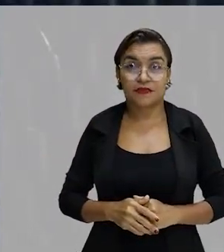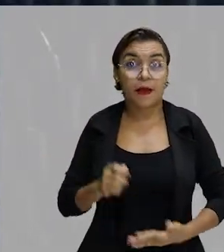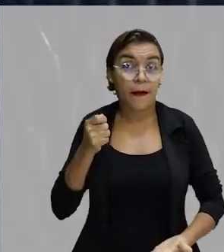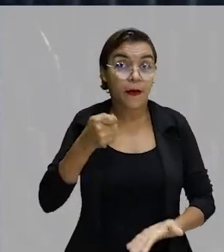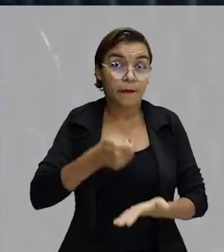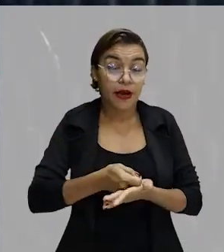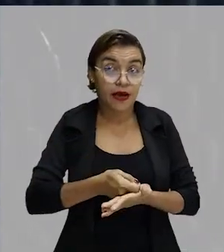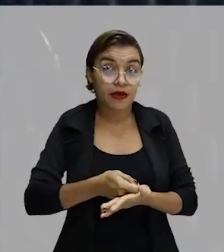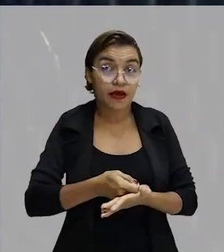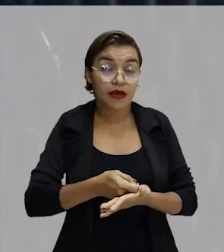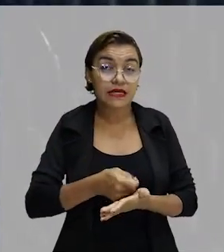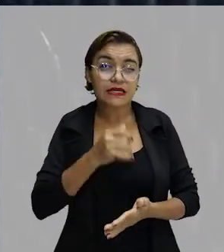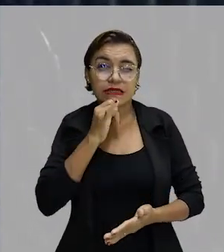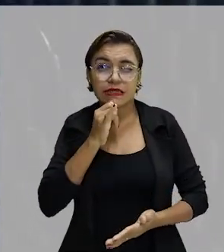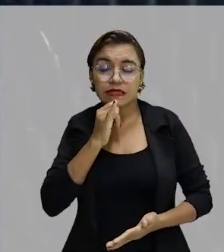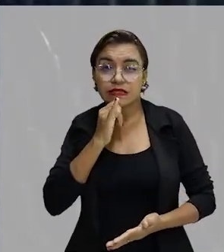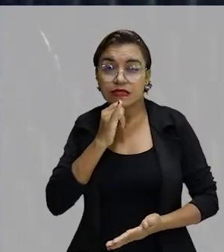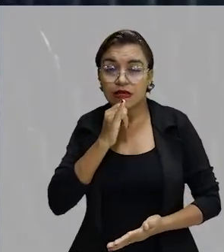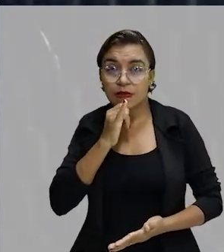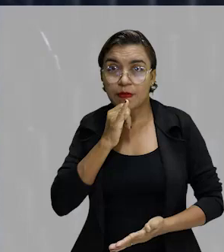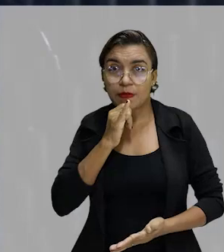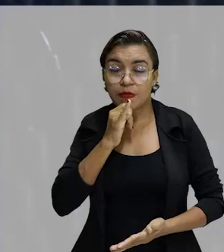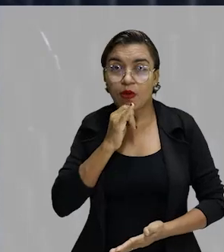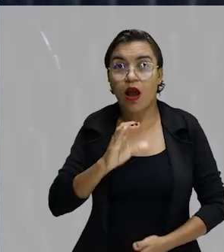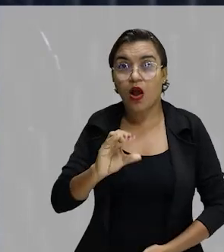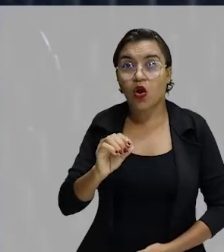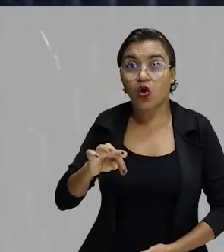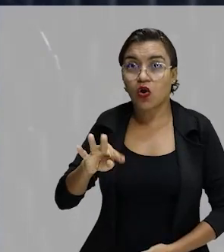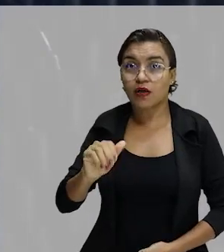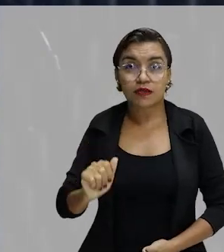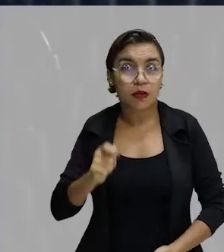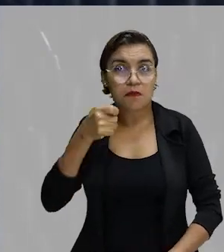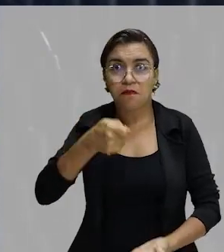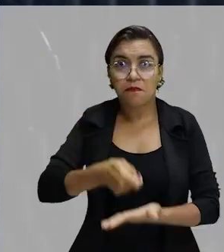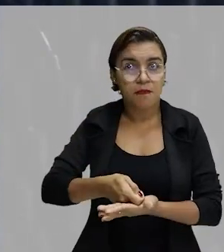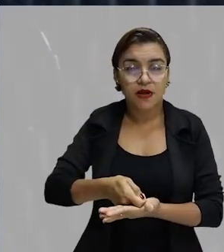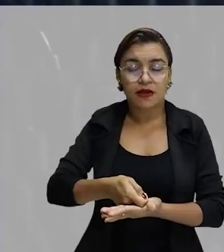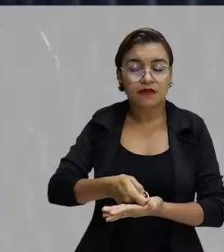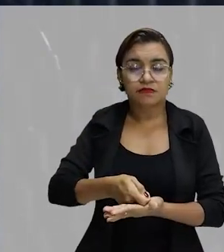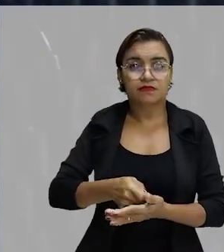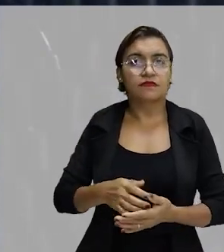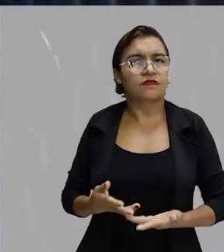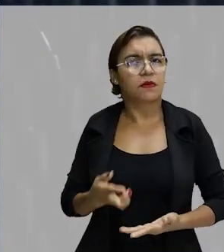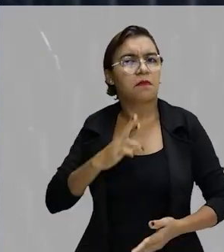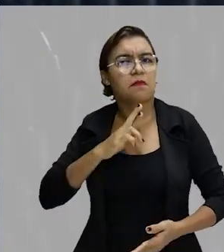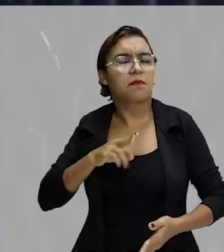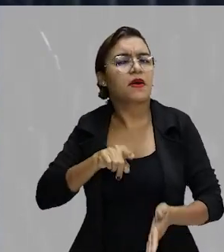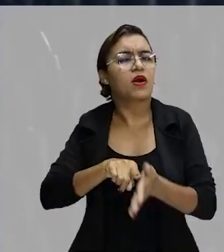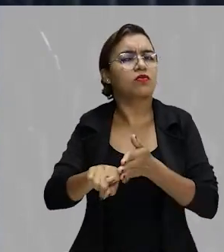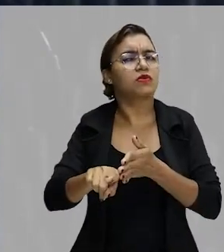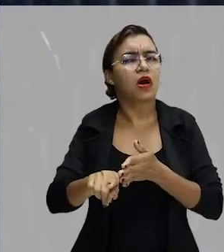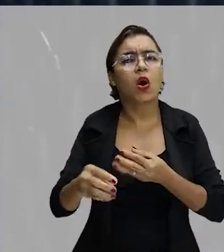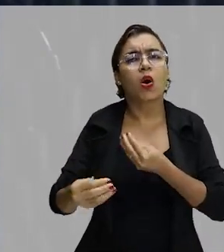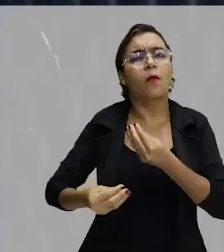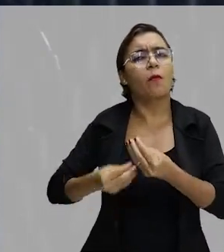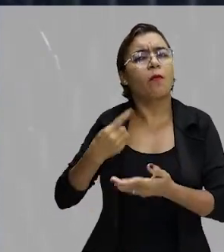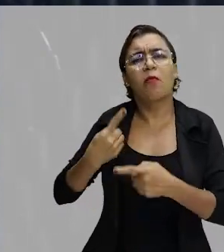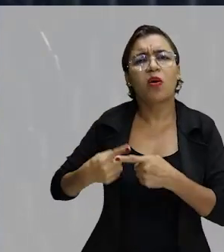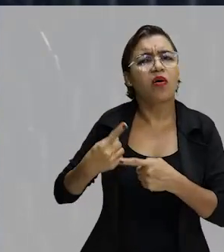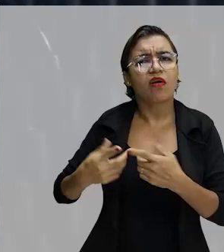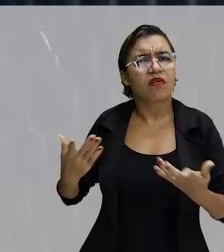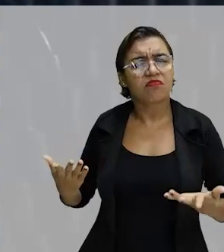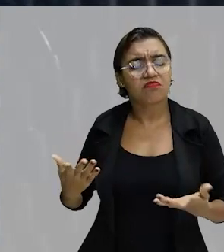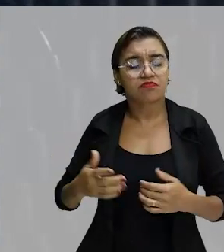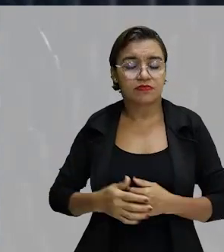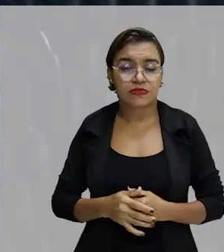a conta. Se alguém chega para você e diz, eu não paguei a conta, o que você vai perguntar? Você vai perguntar, por que não?